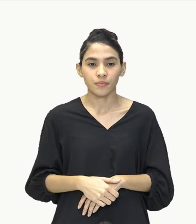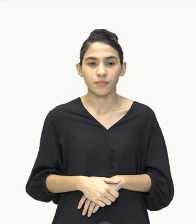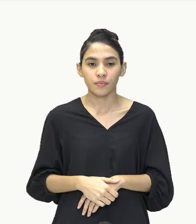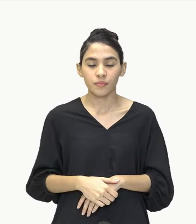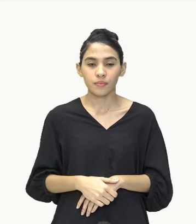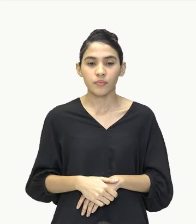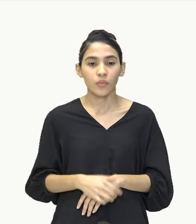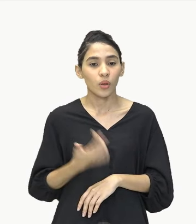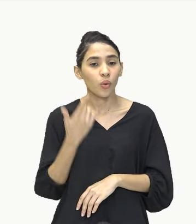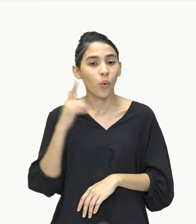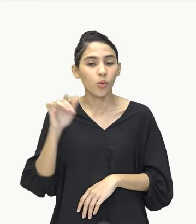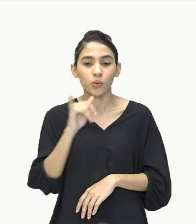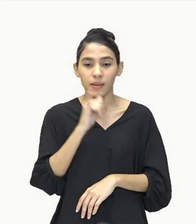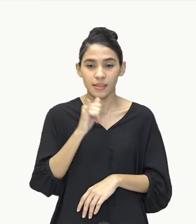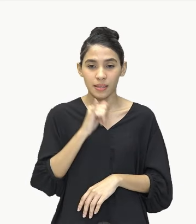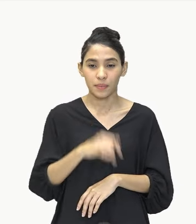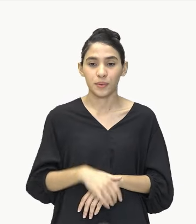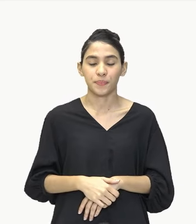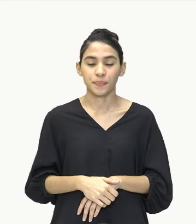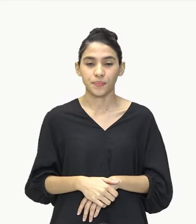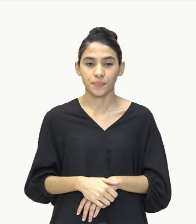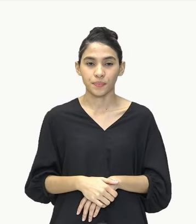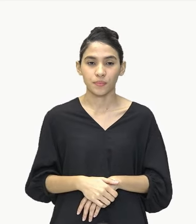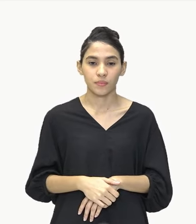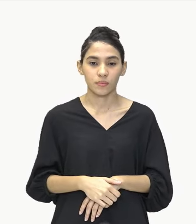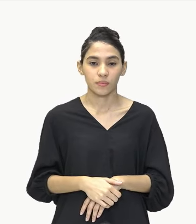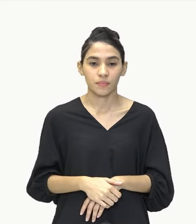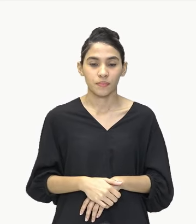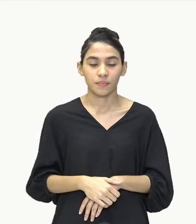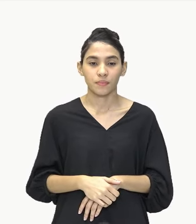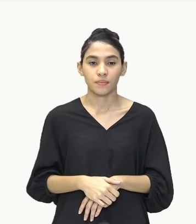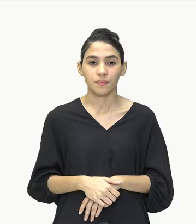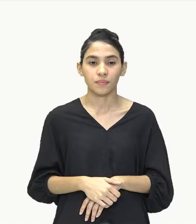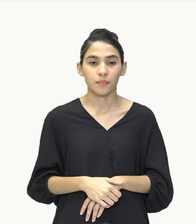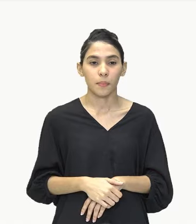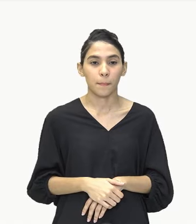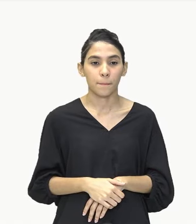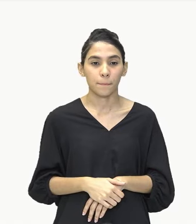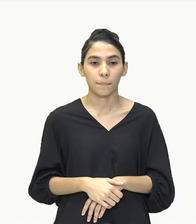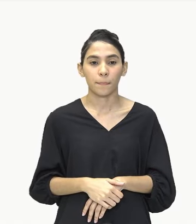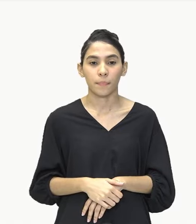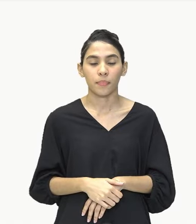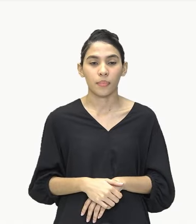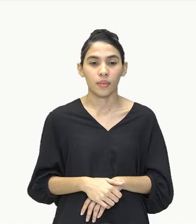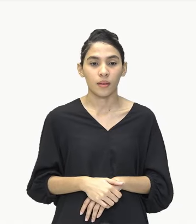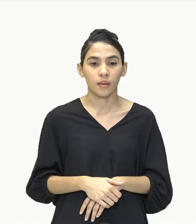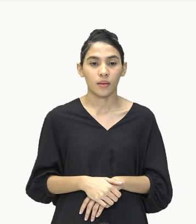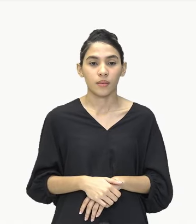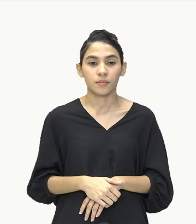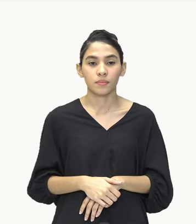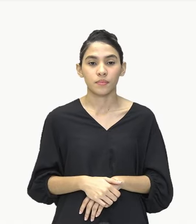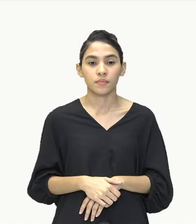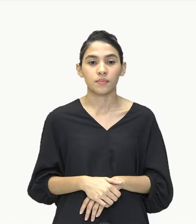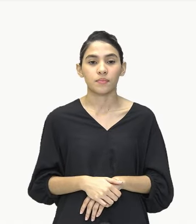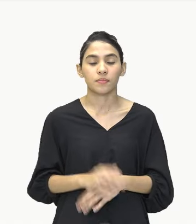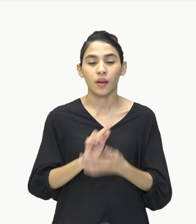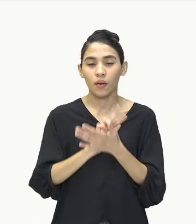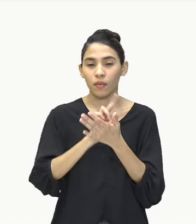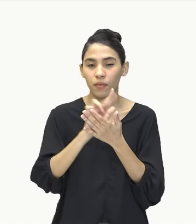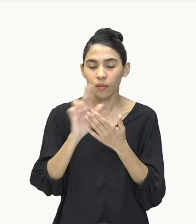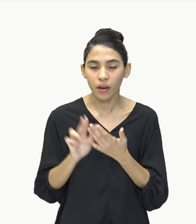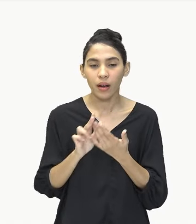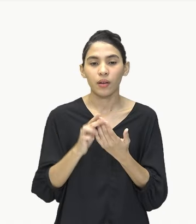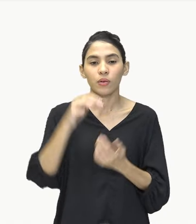aí mais um pouquinho nos nossos exemplos e vamos aqui. Vários monômios na